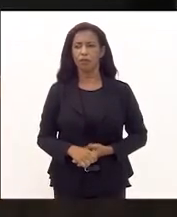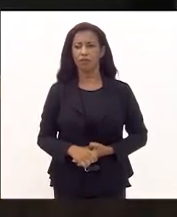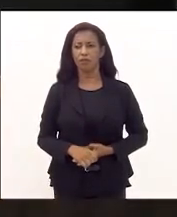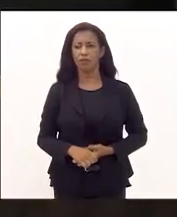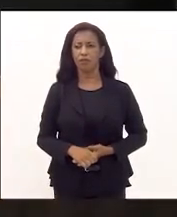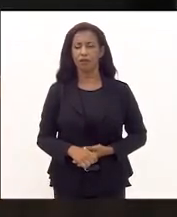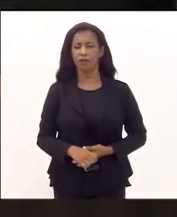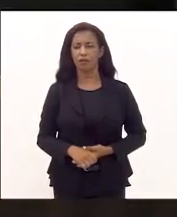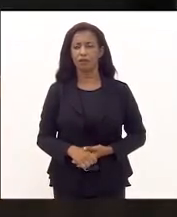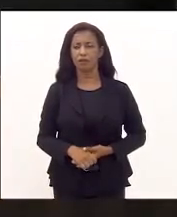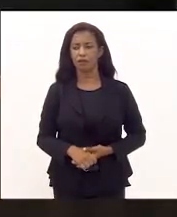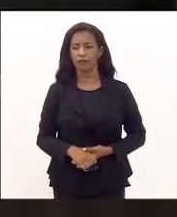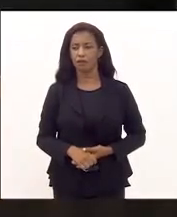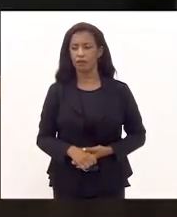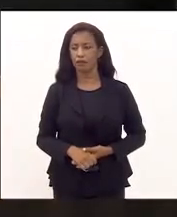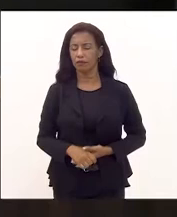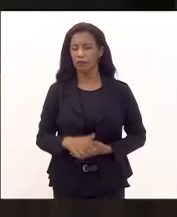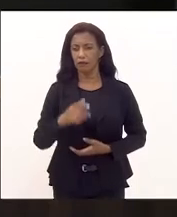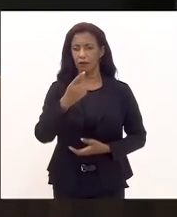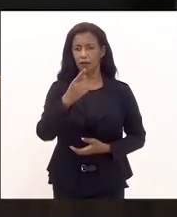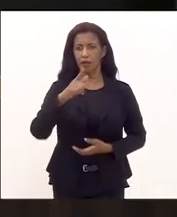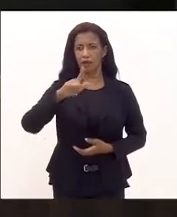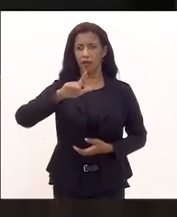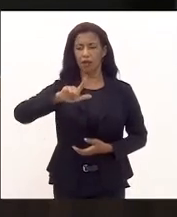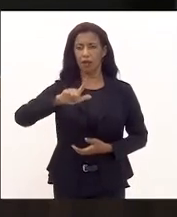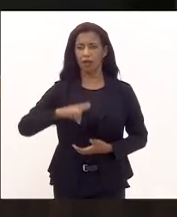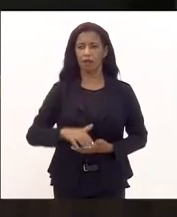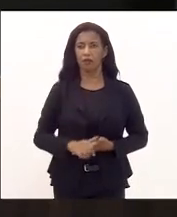Obrigada, presidente. Não. Projeto de lei número